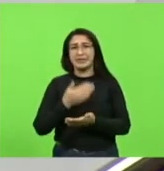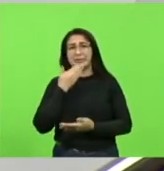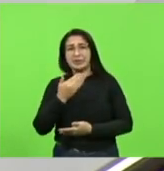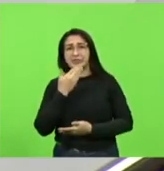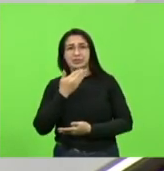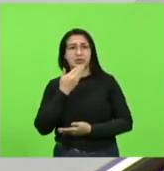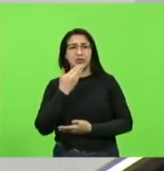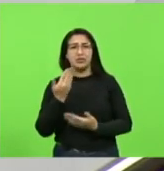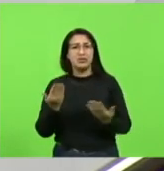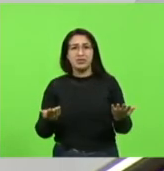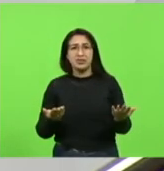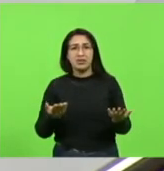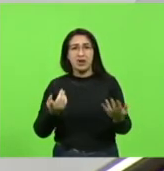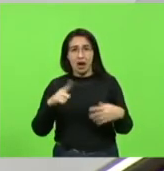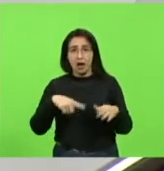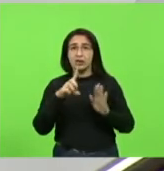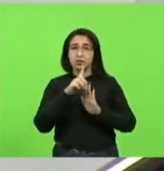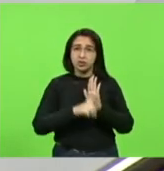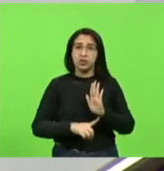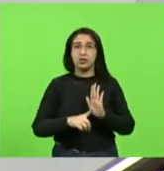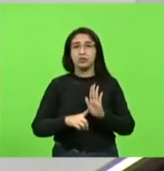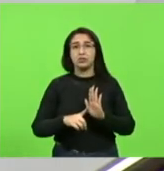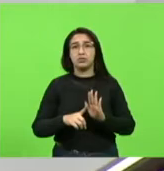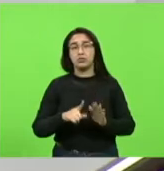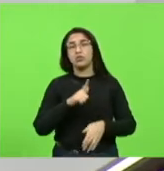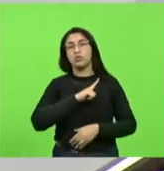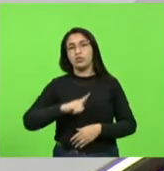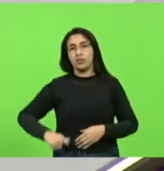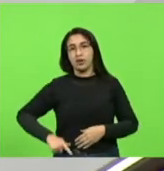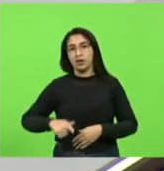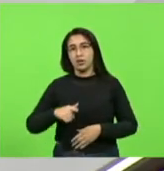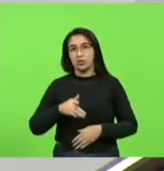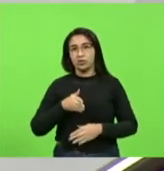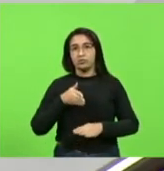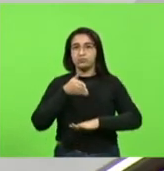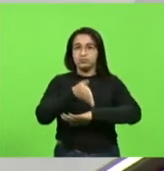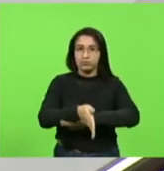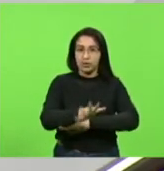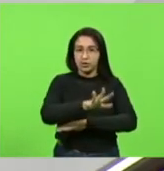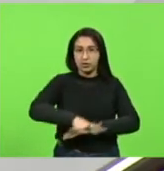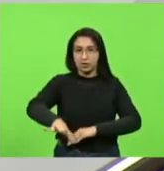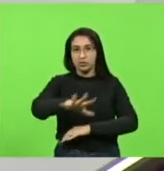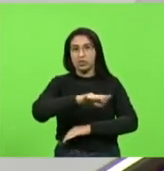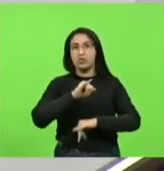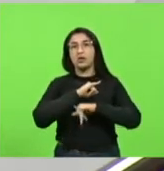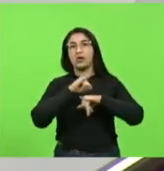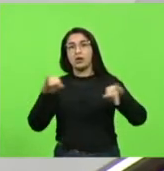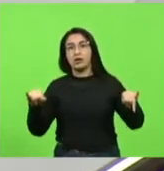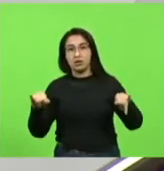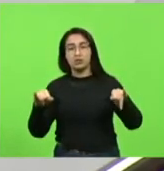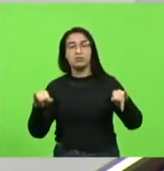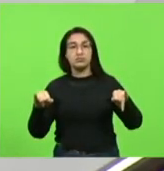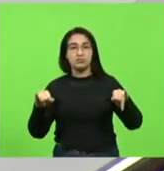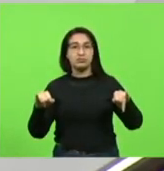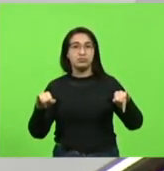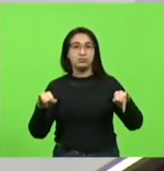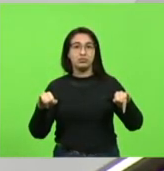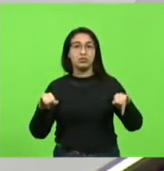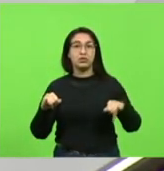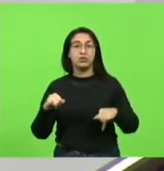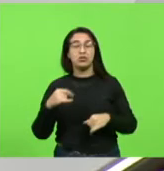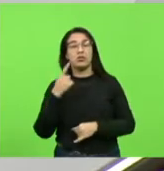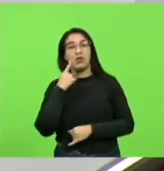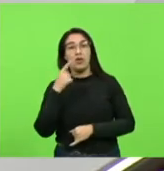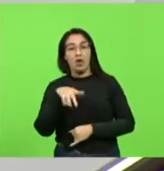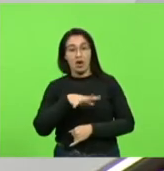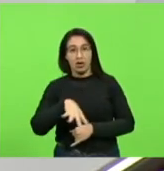consigo entender se é um direito nosso. Então, quando o governador for para a região, que ele, assim, anuncie deputado José Milton Schaefer. Olha, aqui na